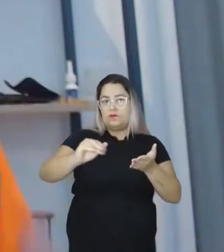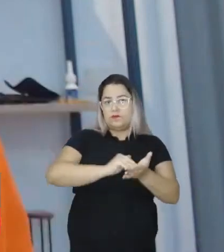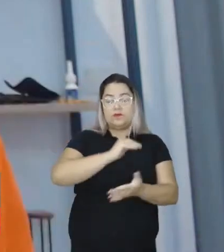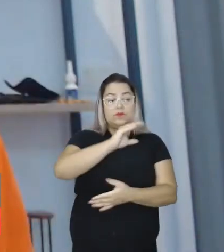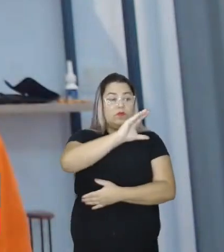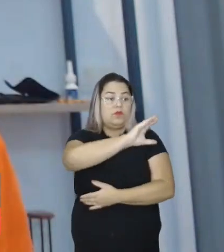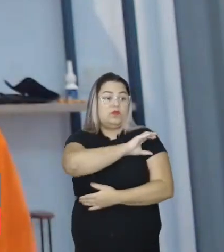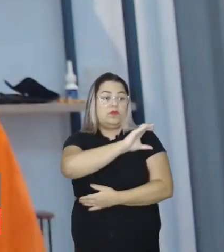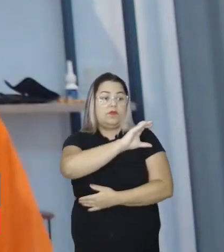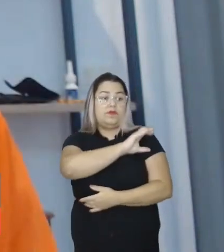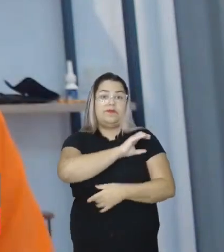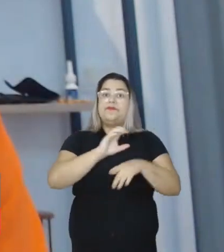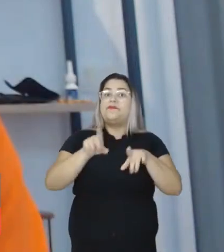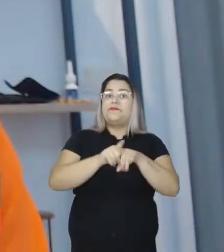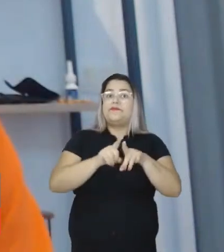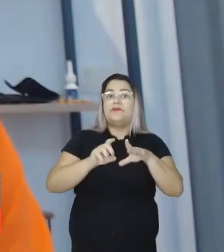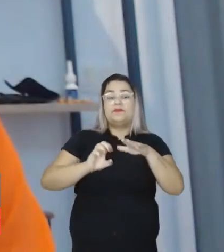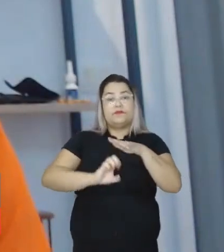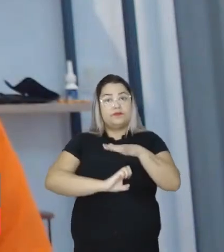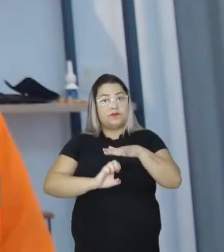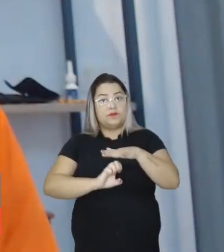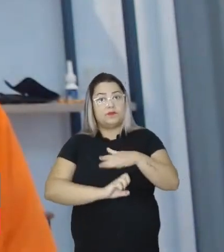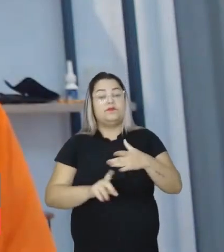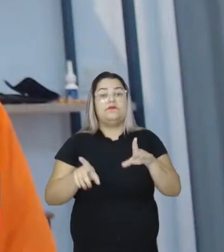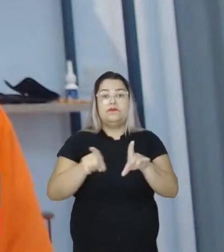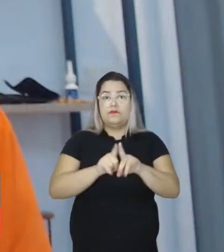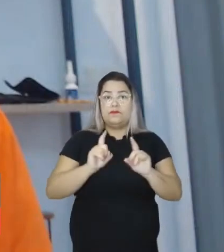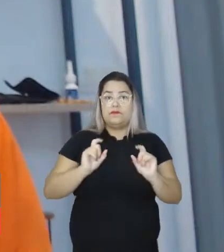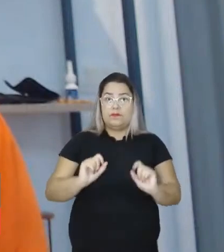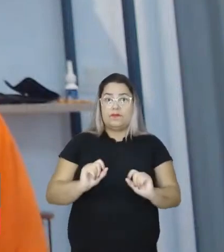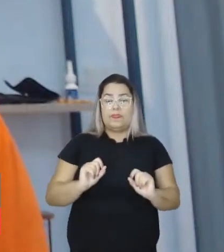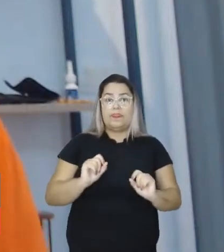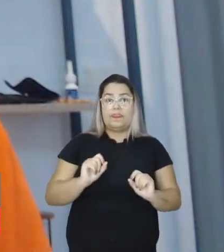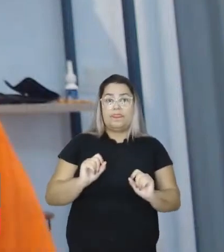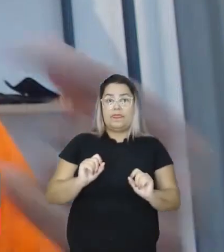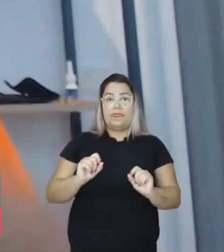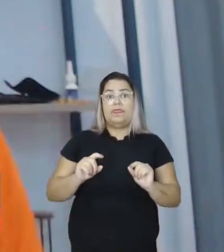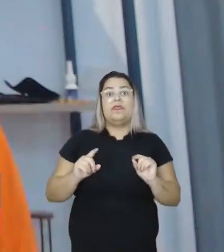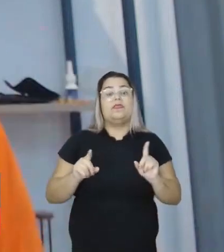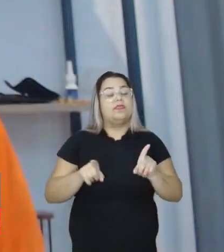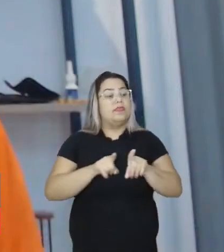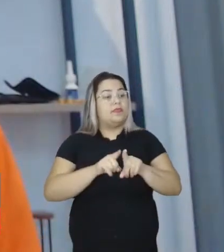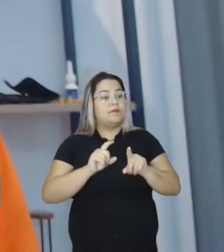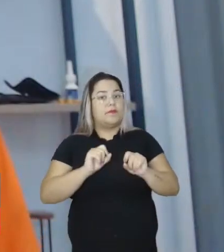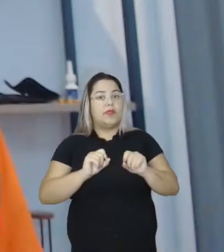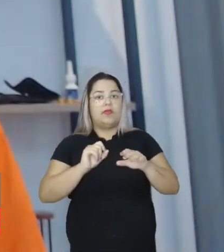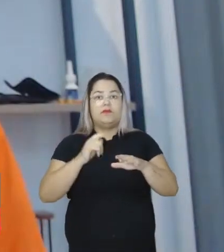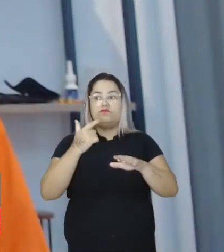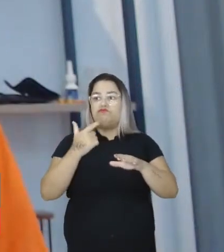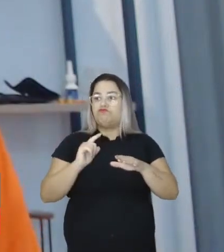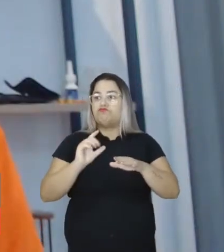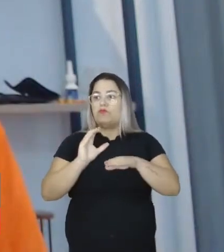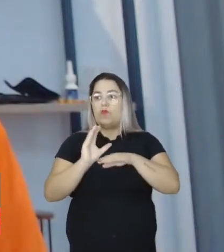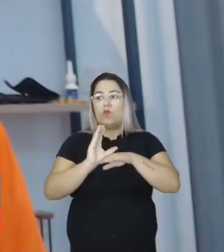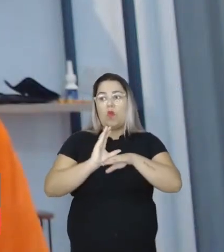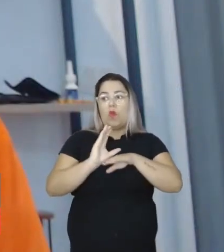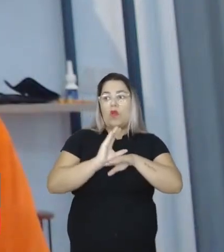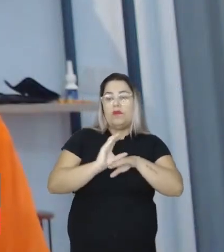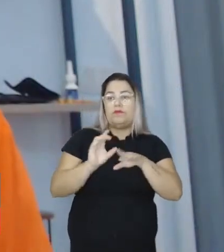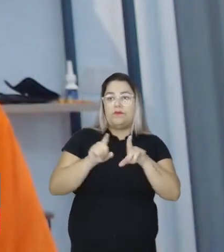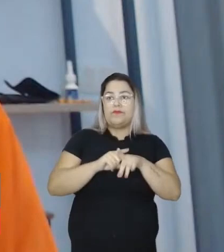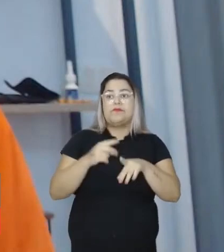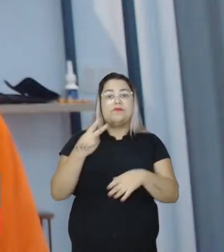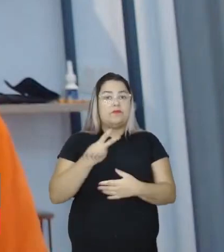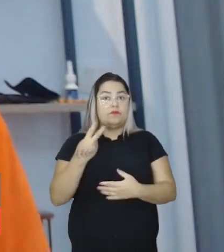das Empresas Estatais. Essa resolução, Amanda, ela foi considerada inconstitucional pela CCJ já por 2